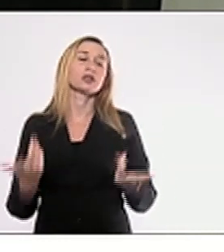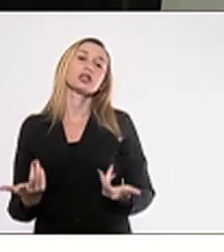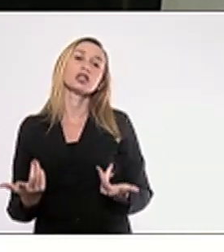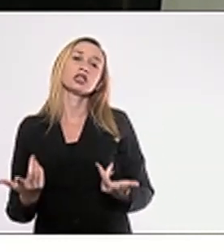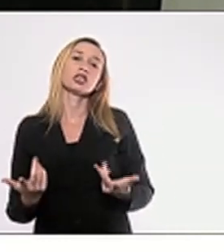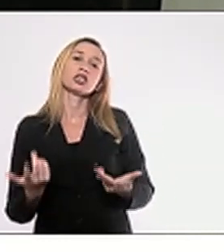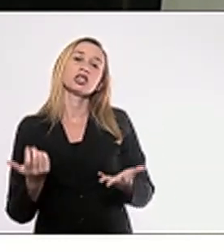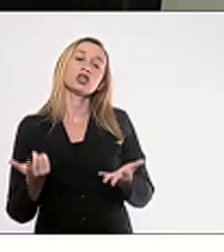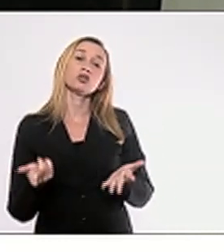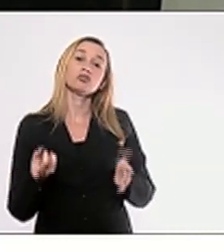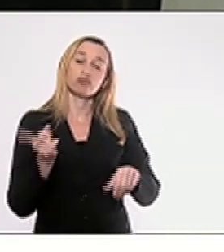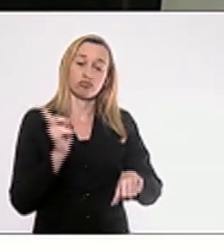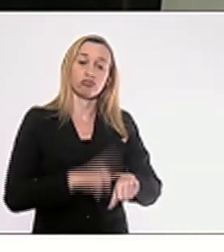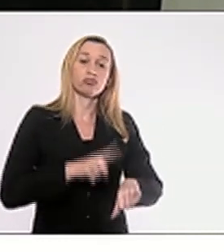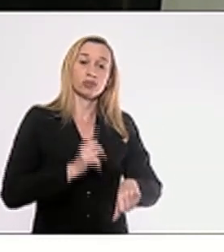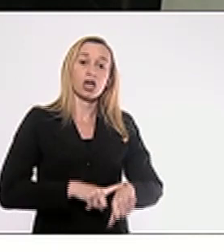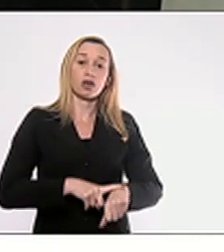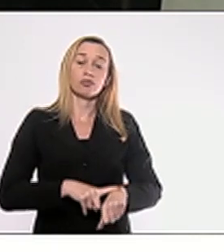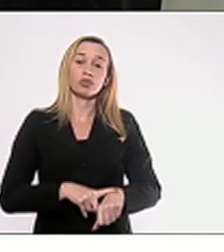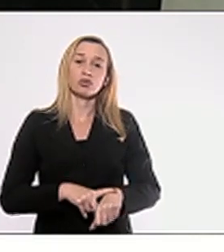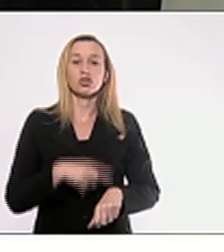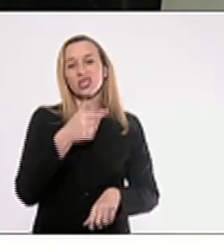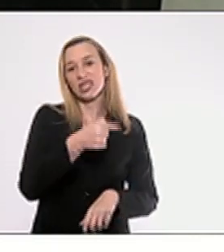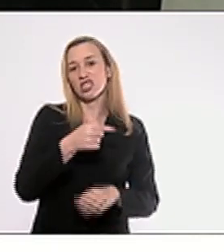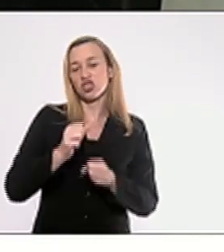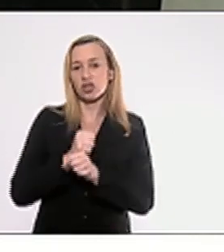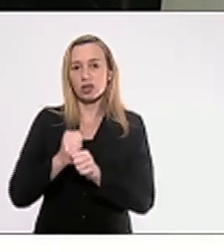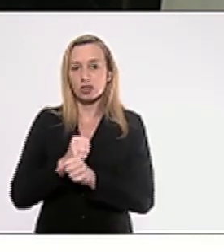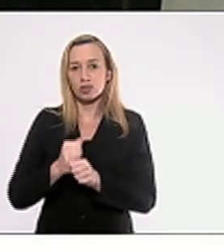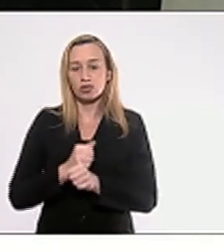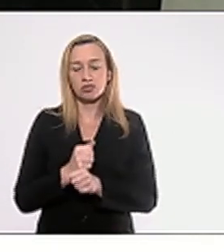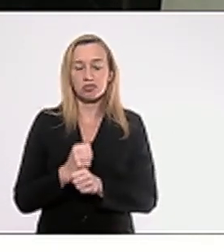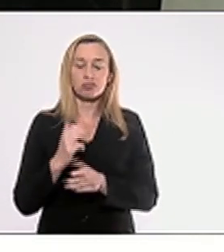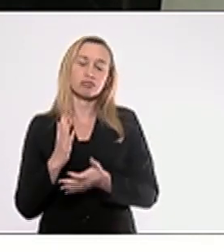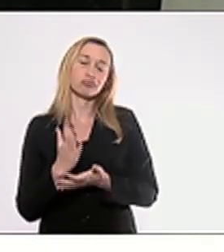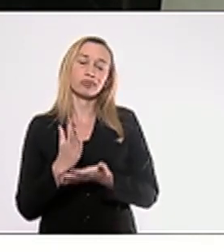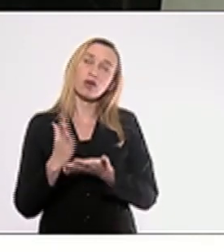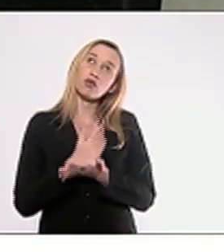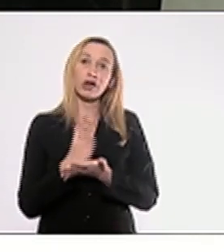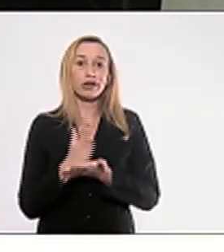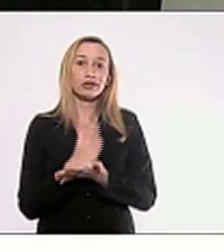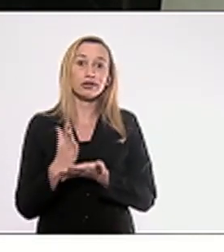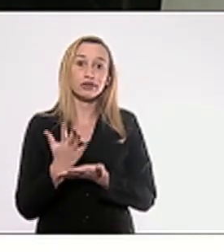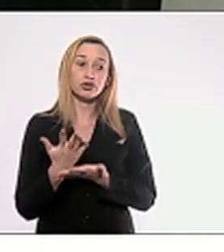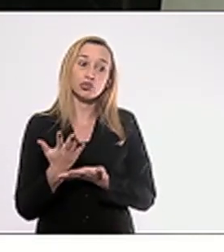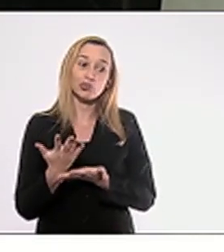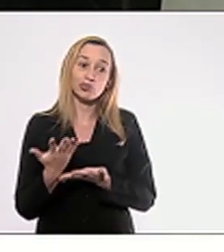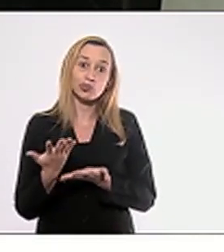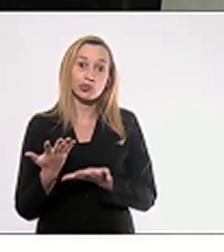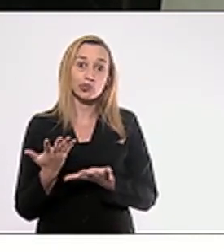esse prazo, né, de 7 anos talvez não fosse